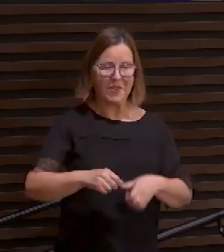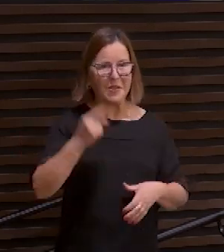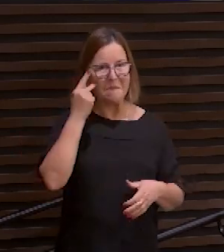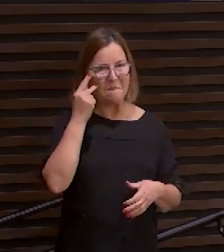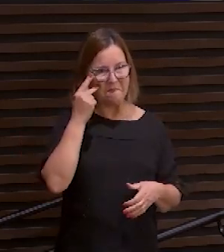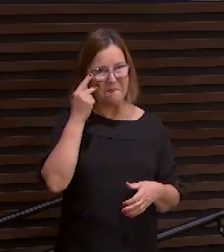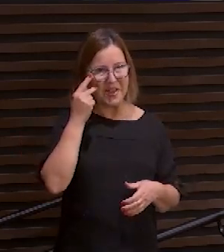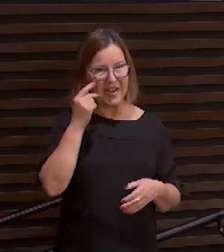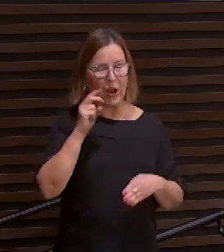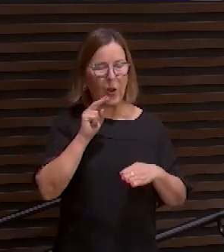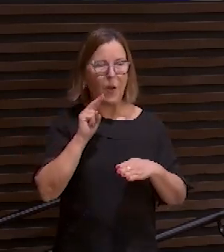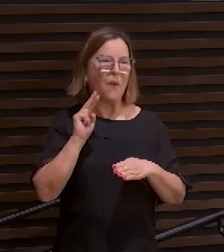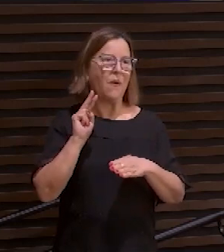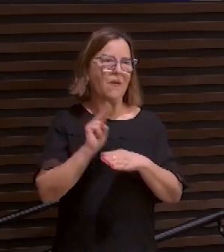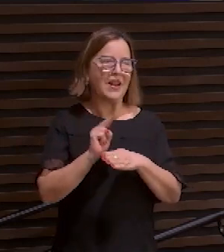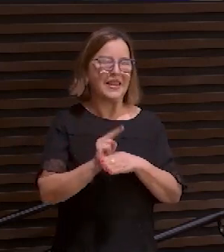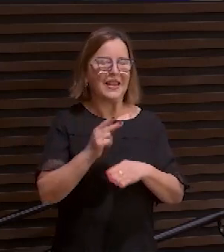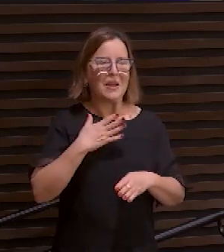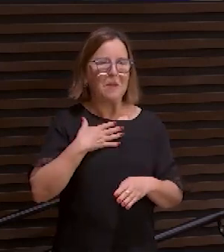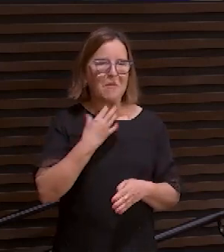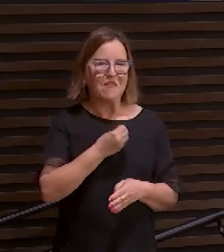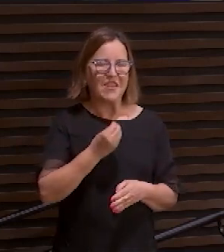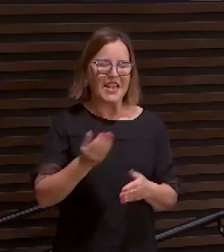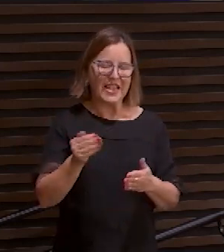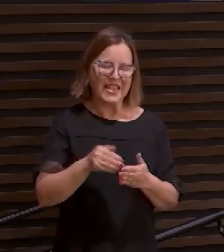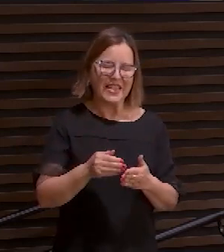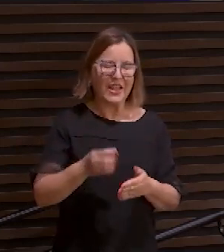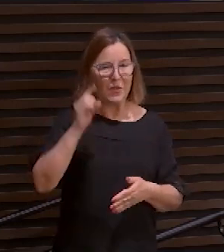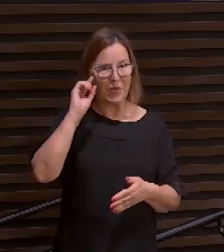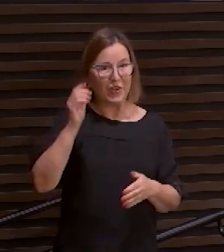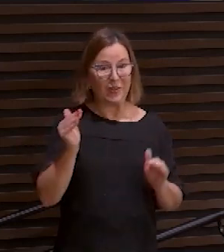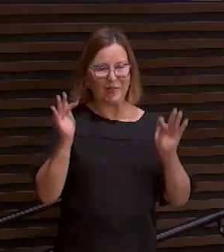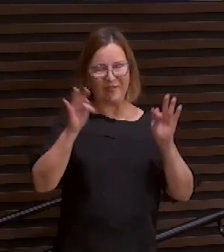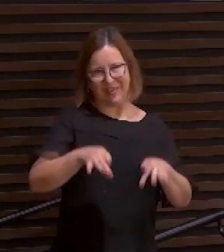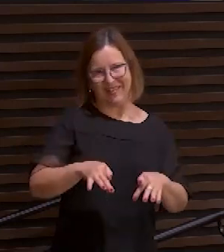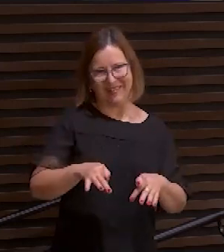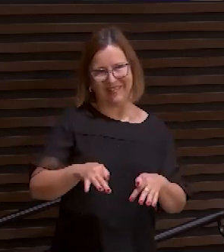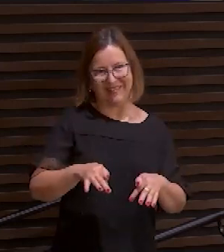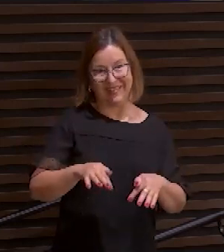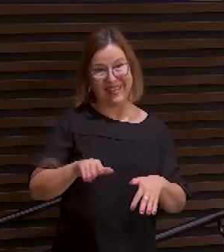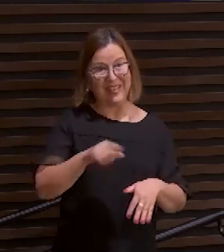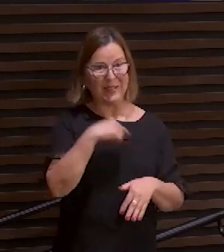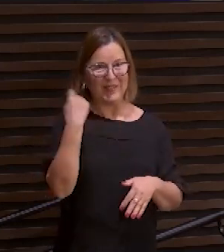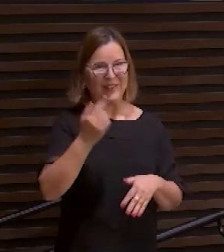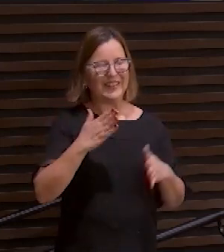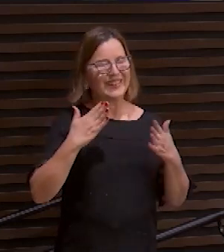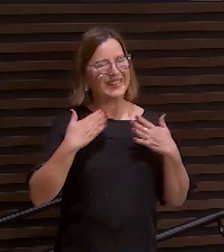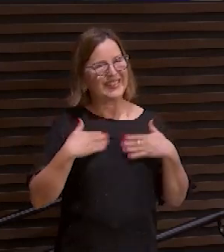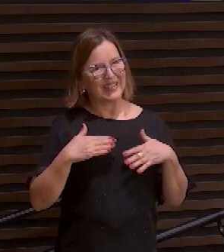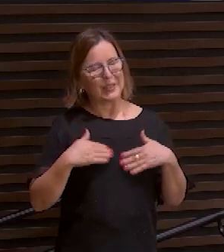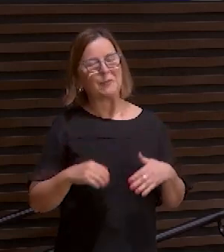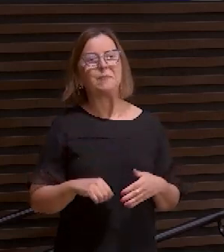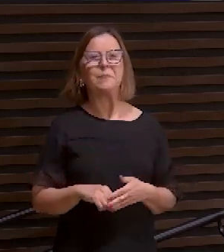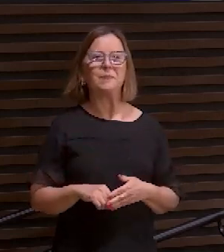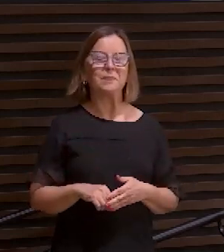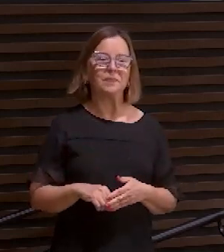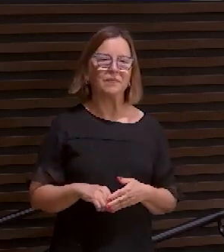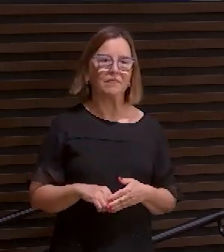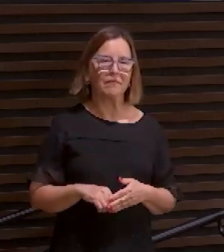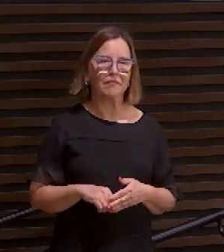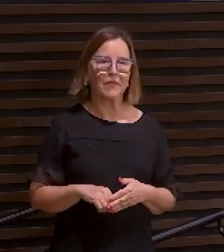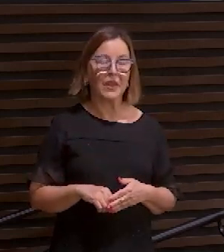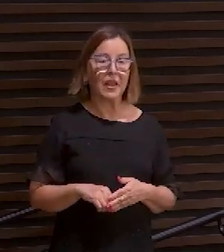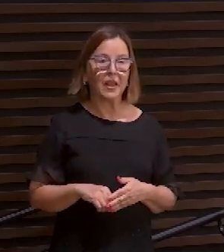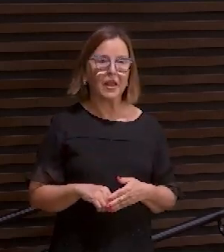meu tesouro até o dia final. Aí você vai descansar. A primeira é o conhecimento,